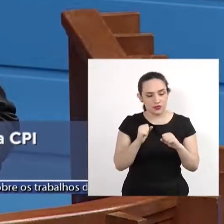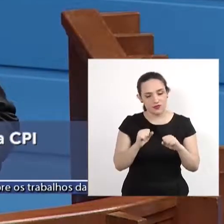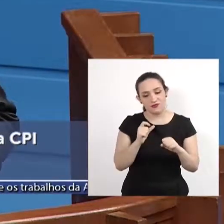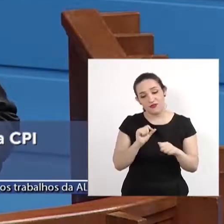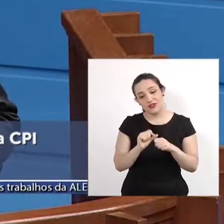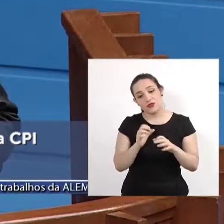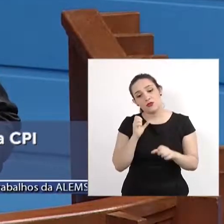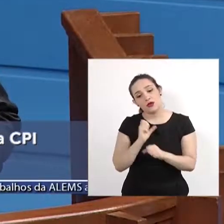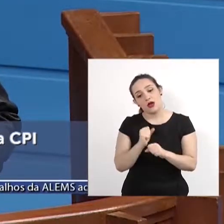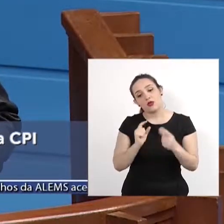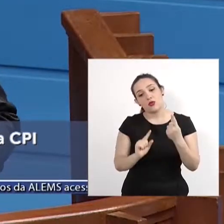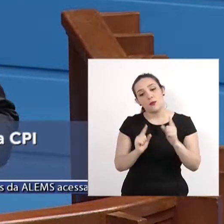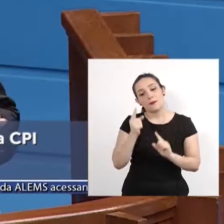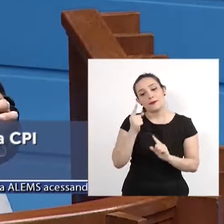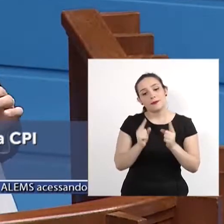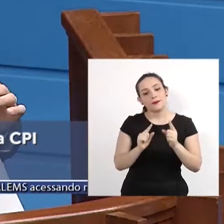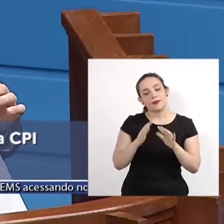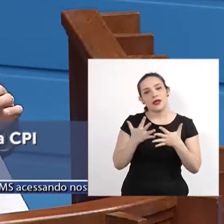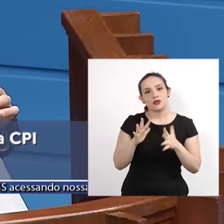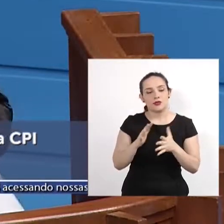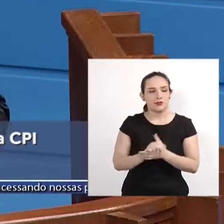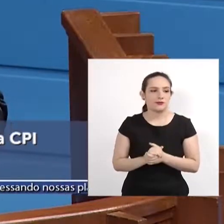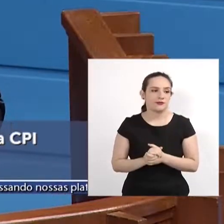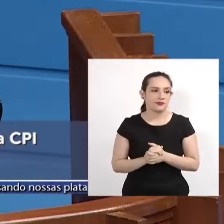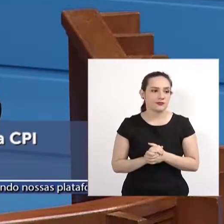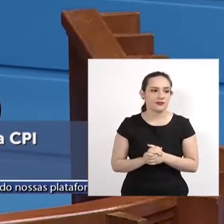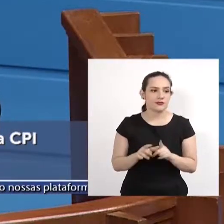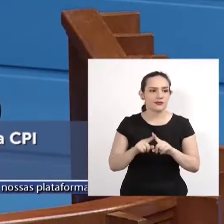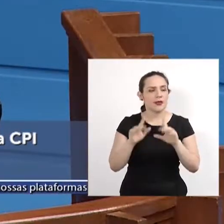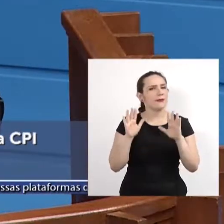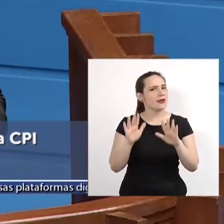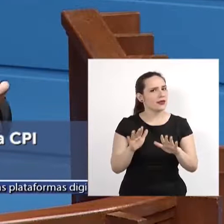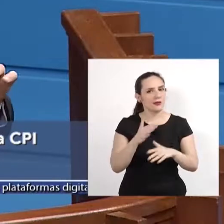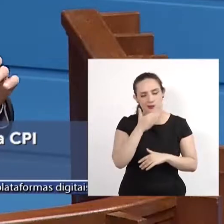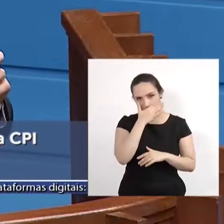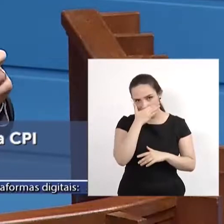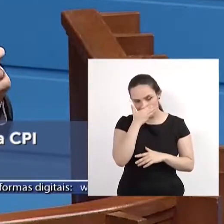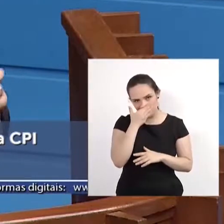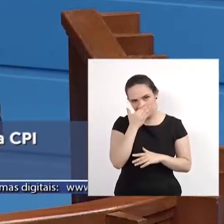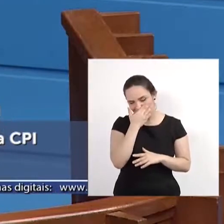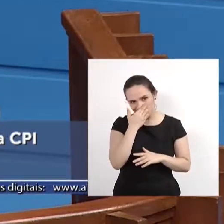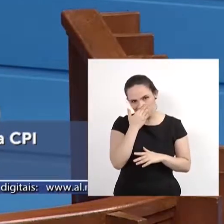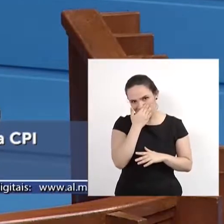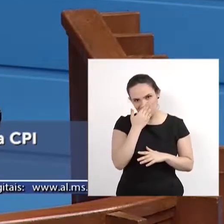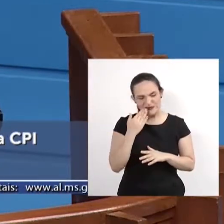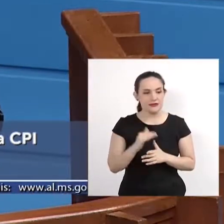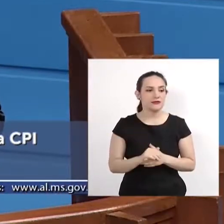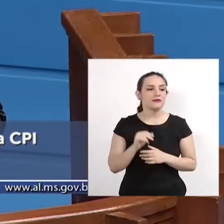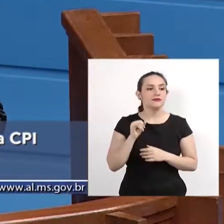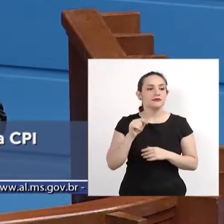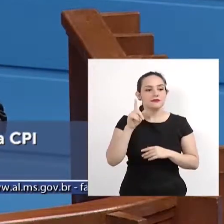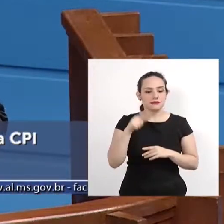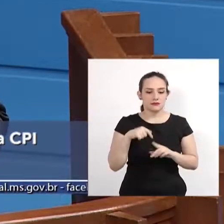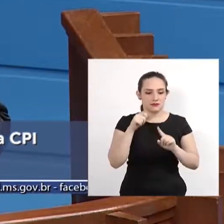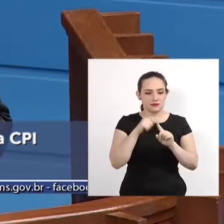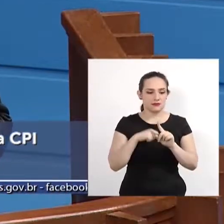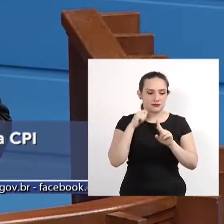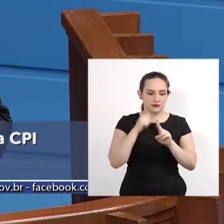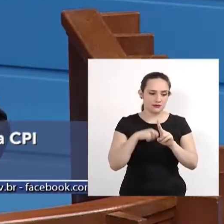gastos. Agora, reflitam comigo. Se esses 3 meses